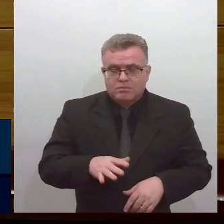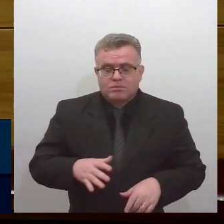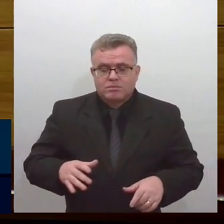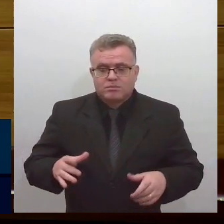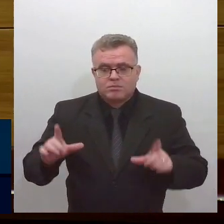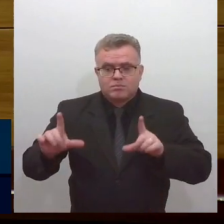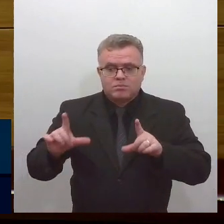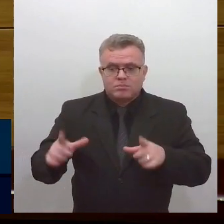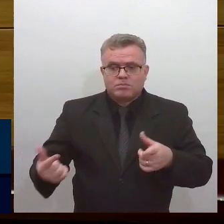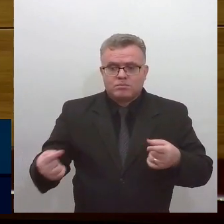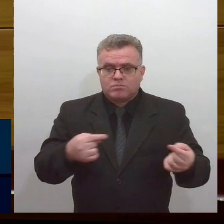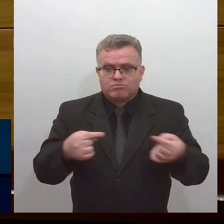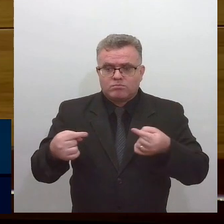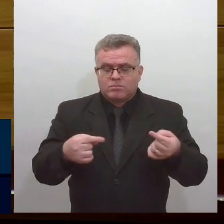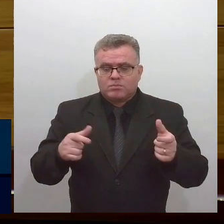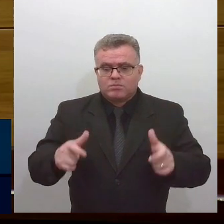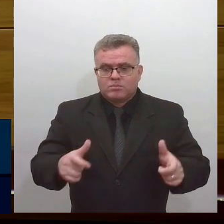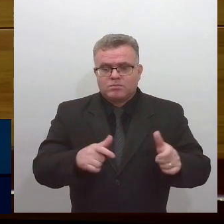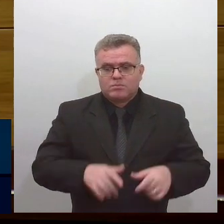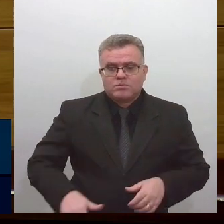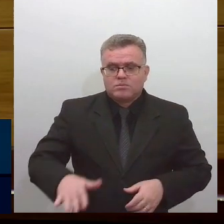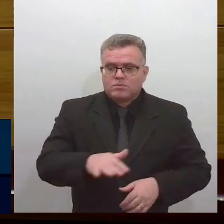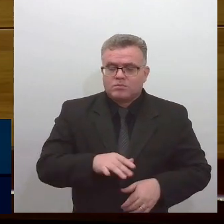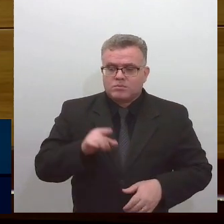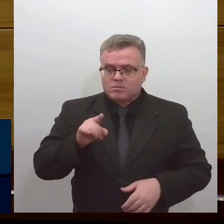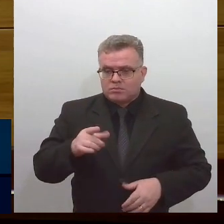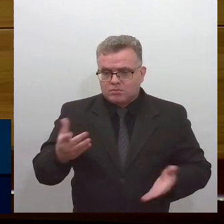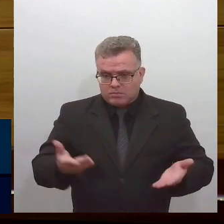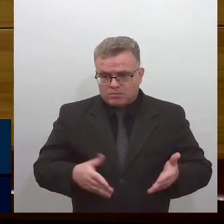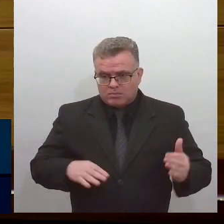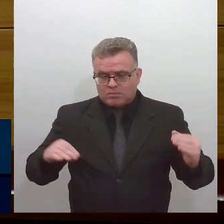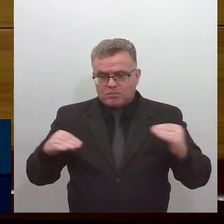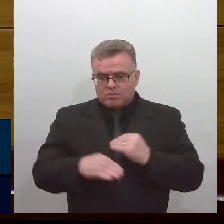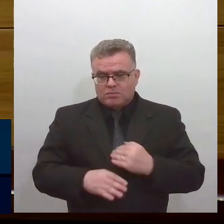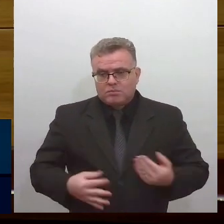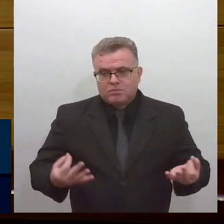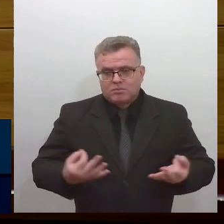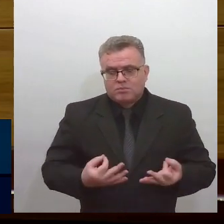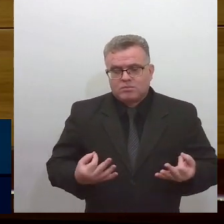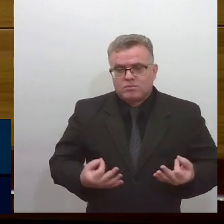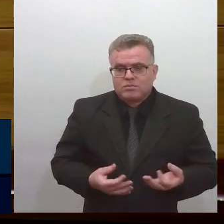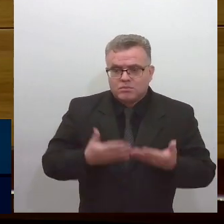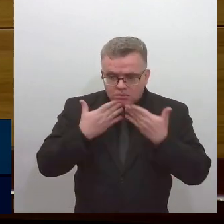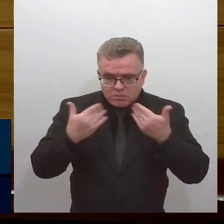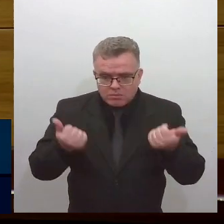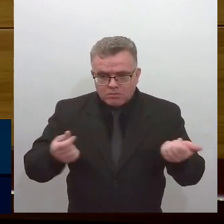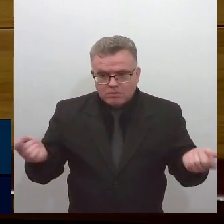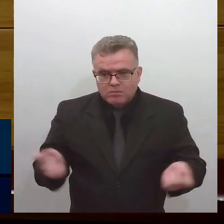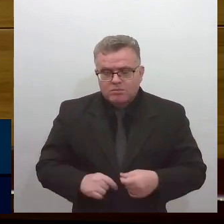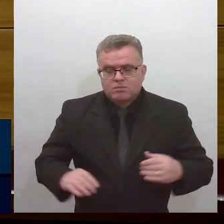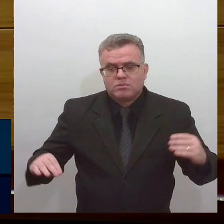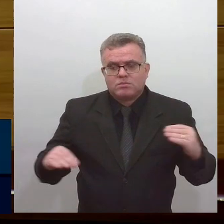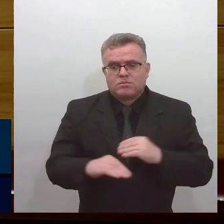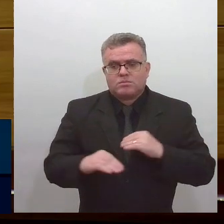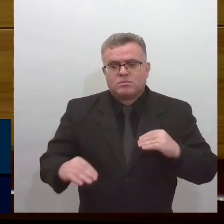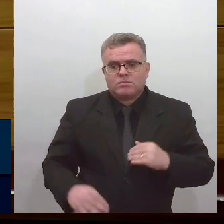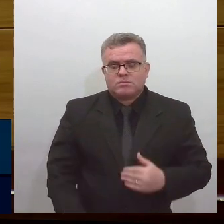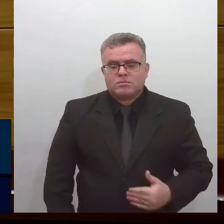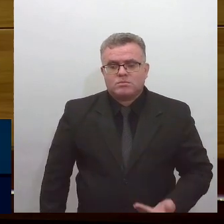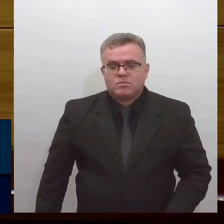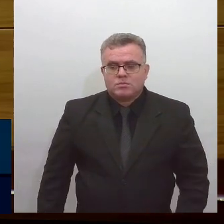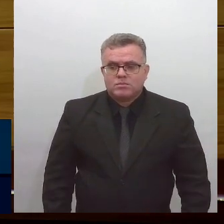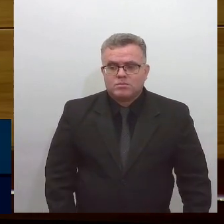seja para pegar Rodovia do jeito que ela está hoje e deixar ela no Melhor da trafegabilidade com aquele traçado